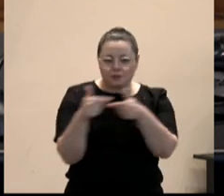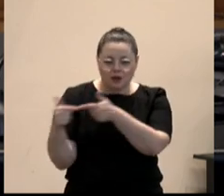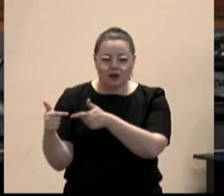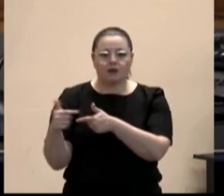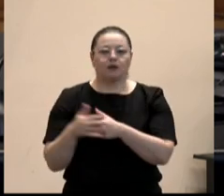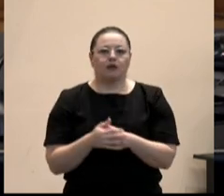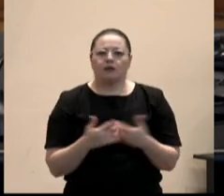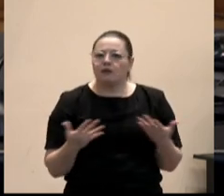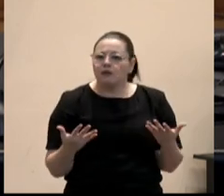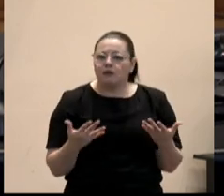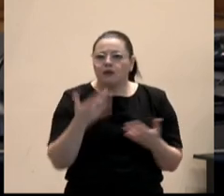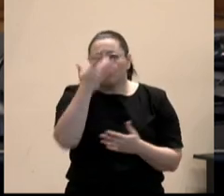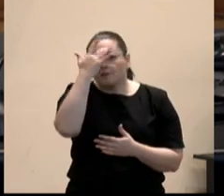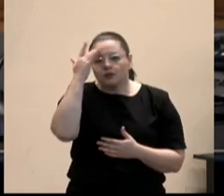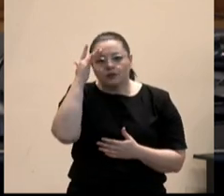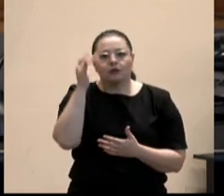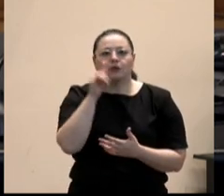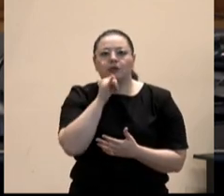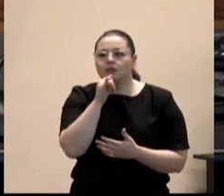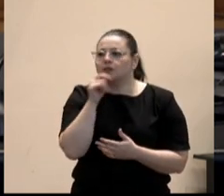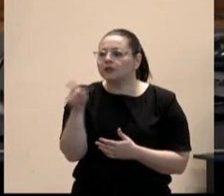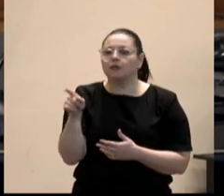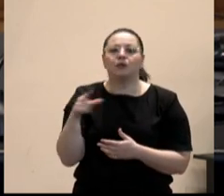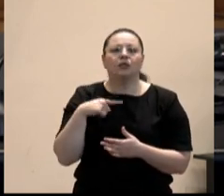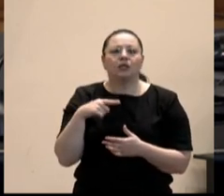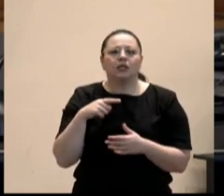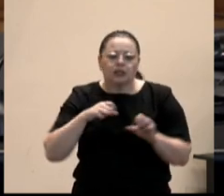aquele trabalhador do Uber que tem uma motinho